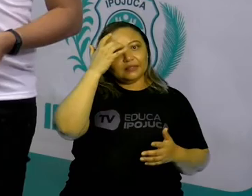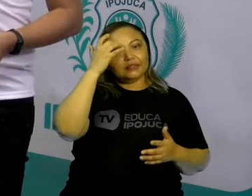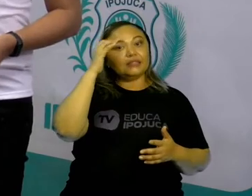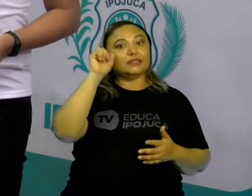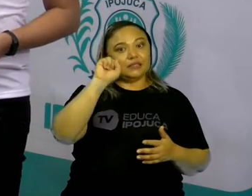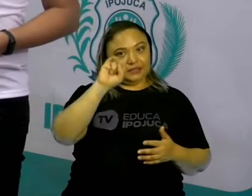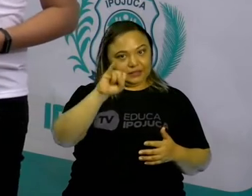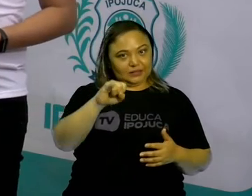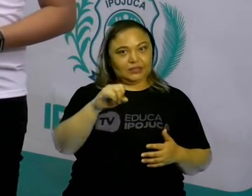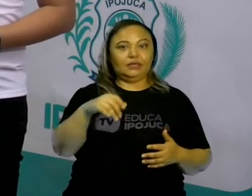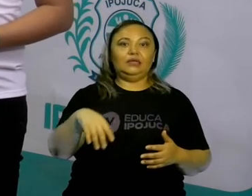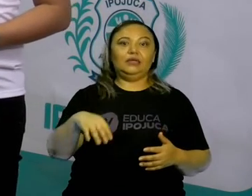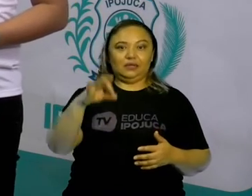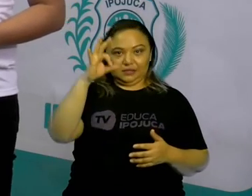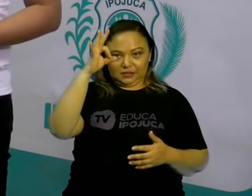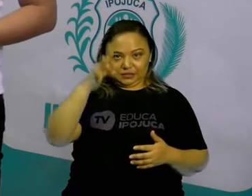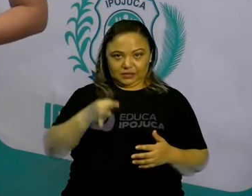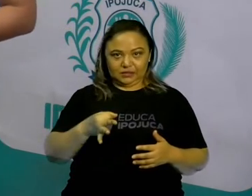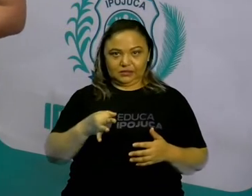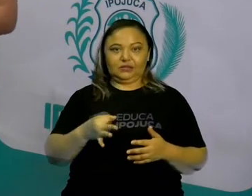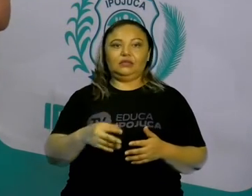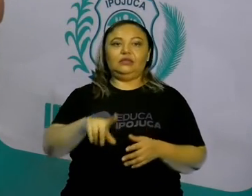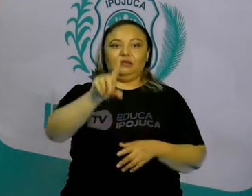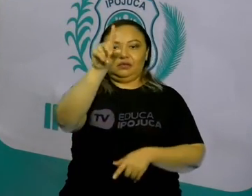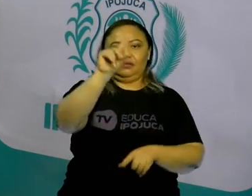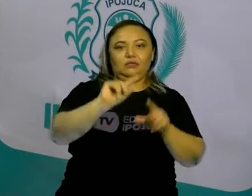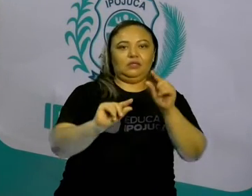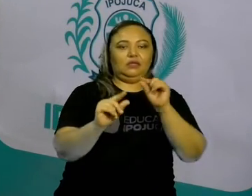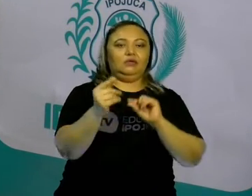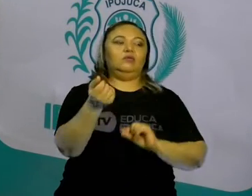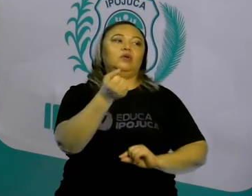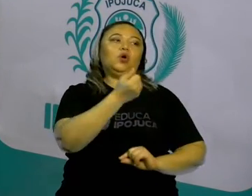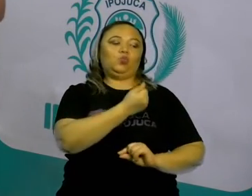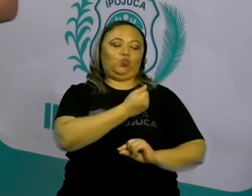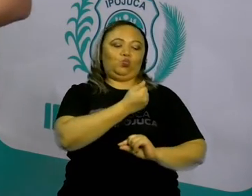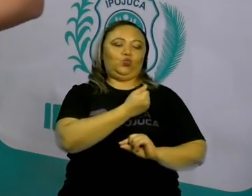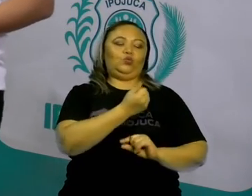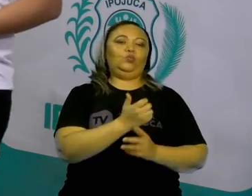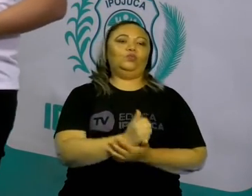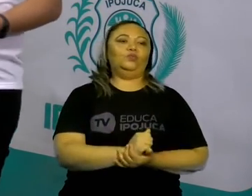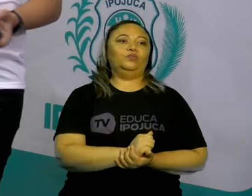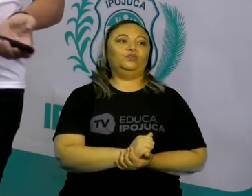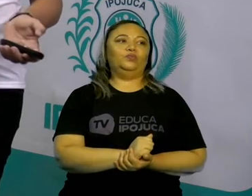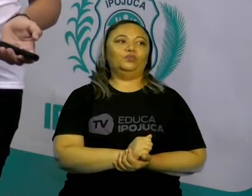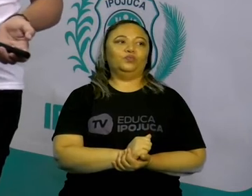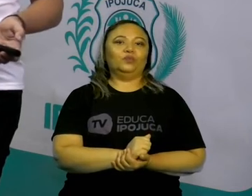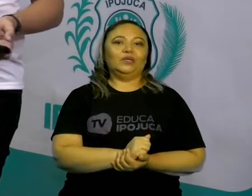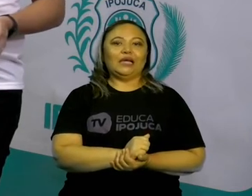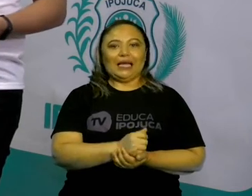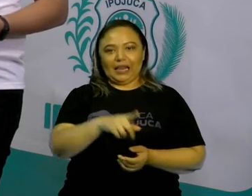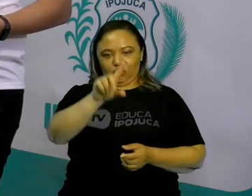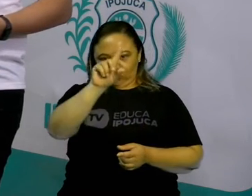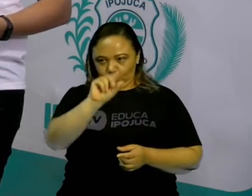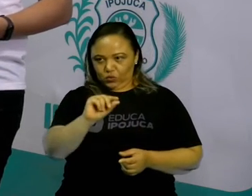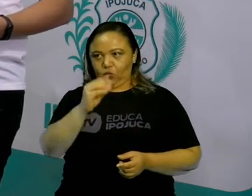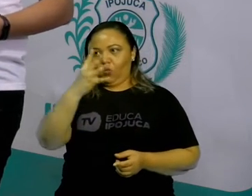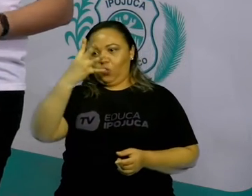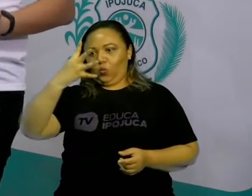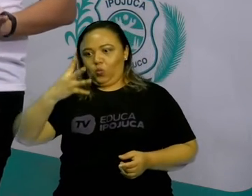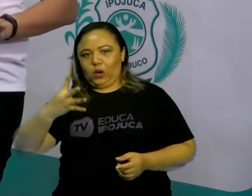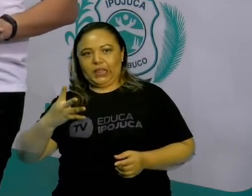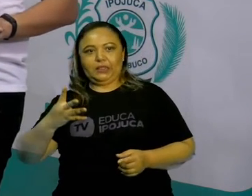dor mitada vai escolher um número agora tá certo e esse número que ela escolheu ou não vai no quarto e